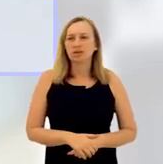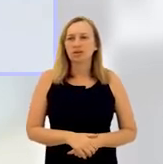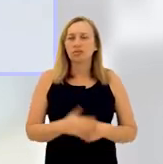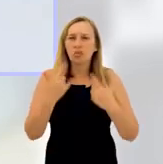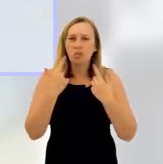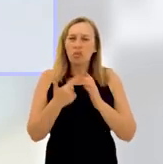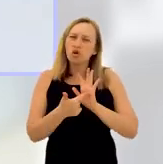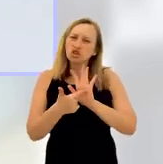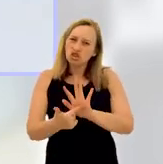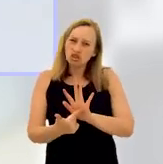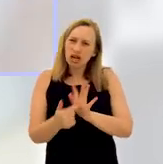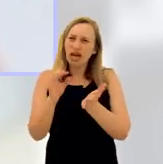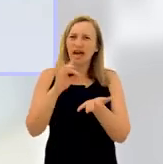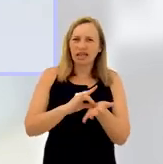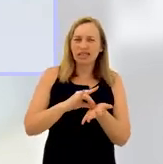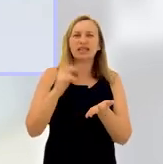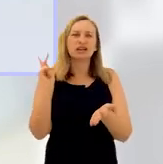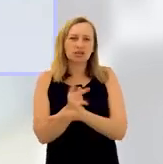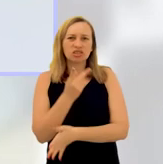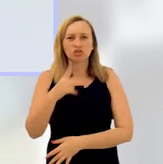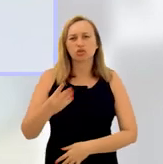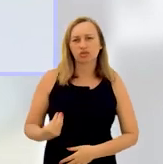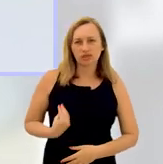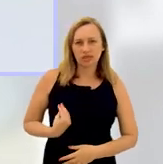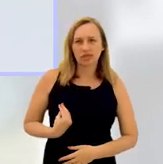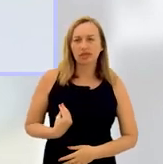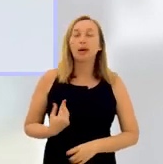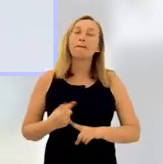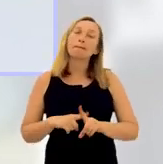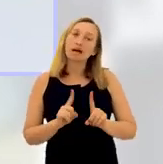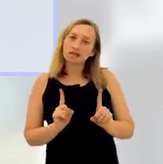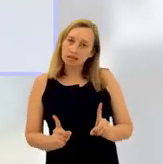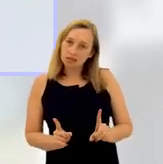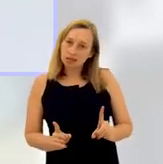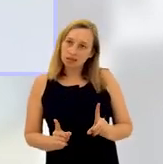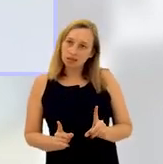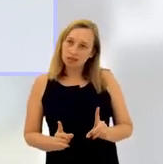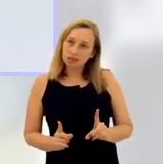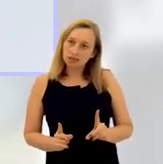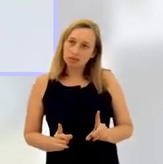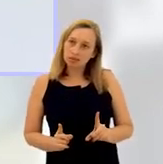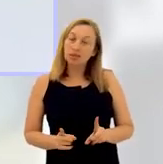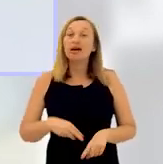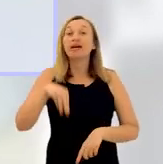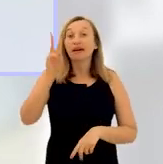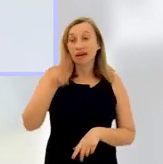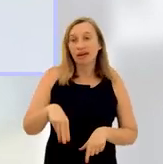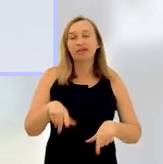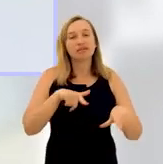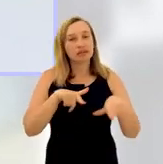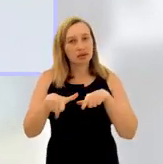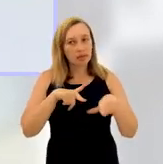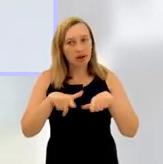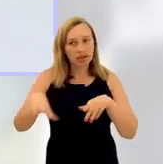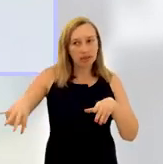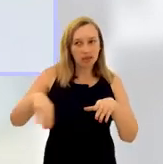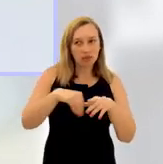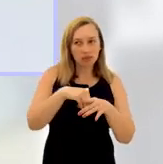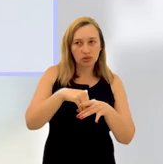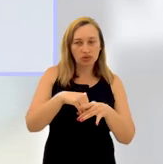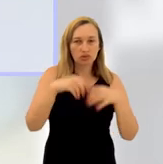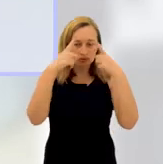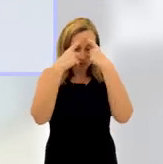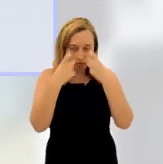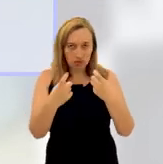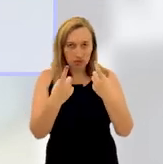expor o real cenário do que está acontecendo, né? Mas quem trabalha, né, quem está